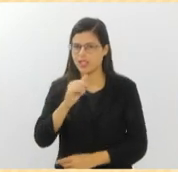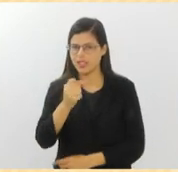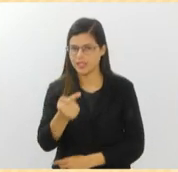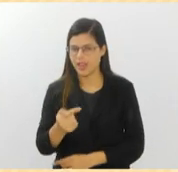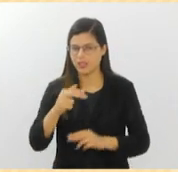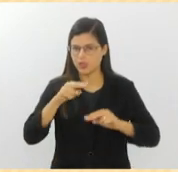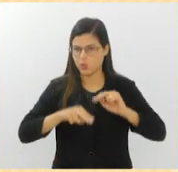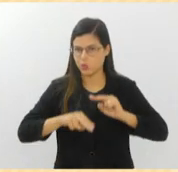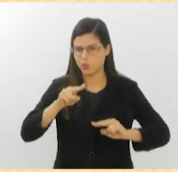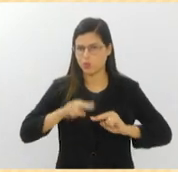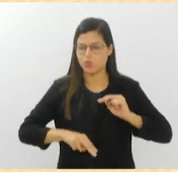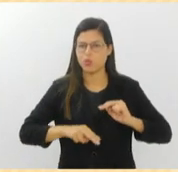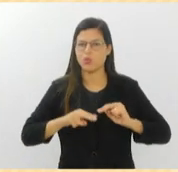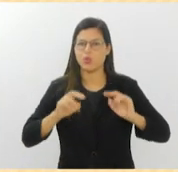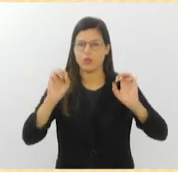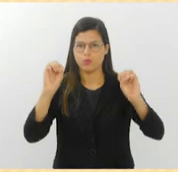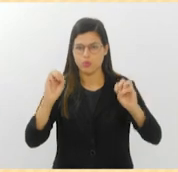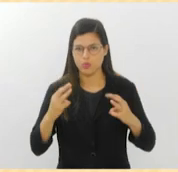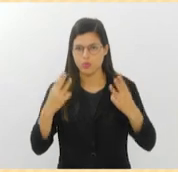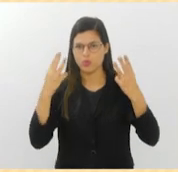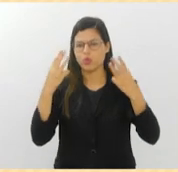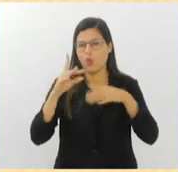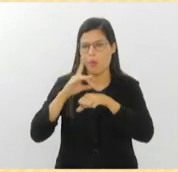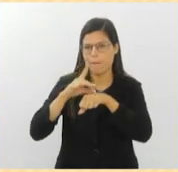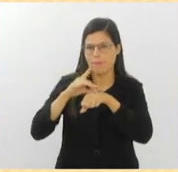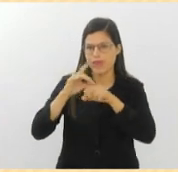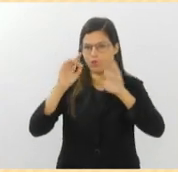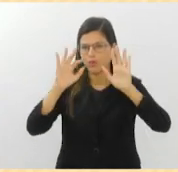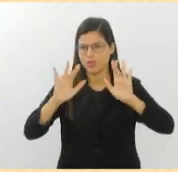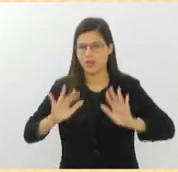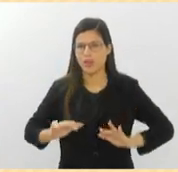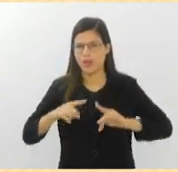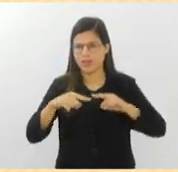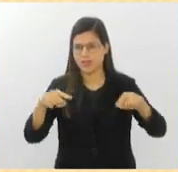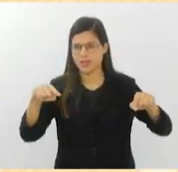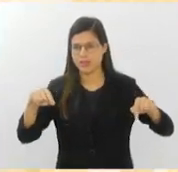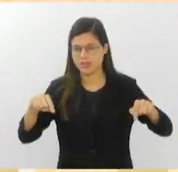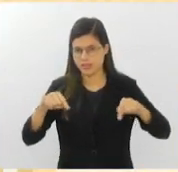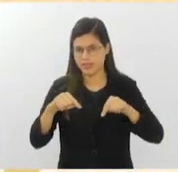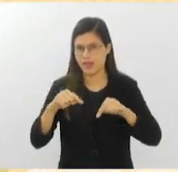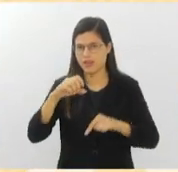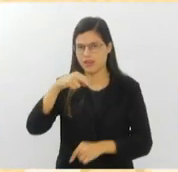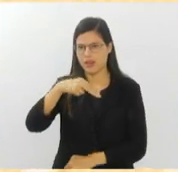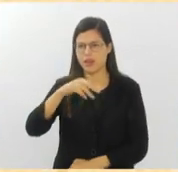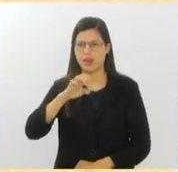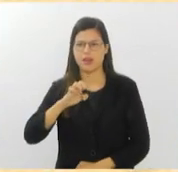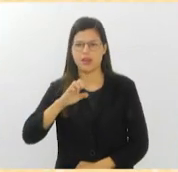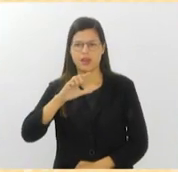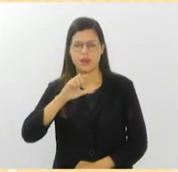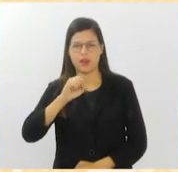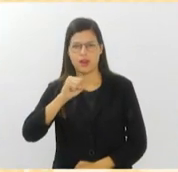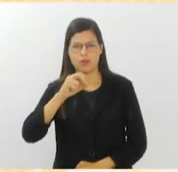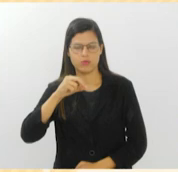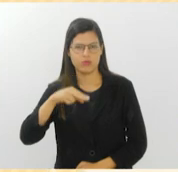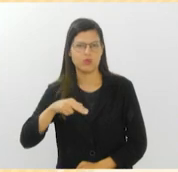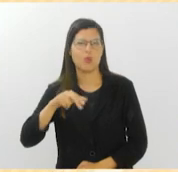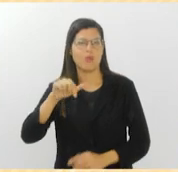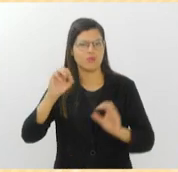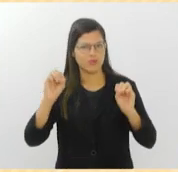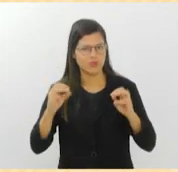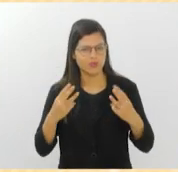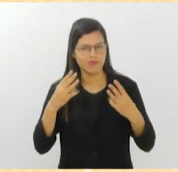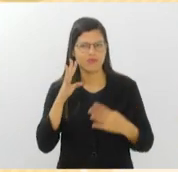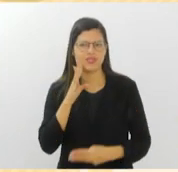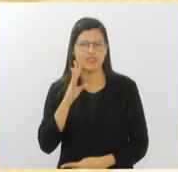estar aí com o meu show Preto de Neve. Onde? Sala Nelson Pereira dos Santos. O show tá bem bacana, essa sala